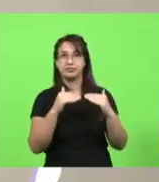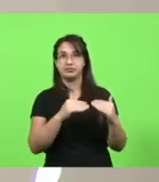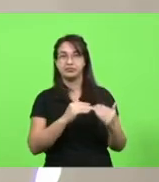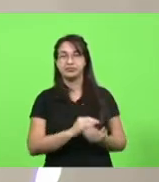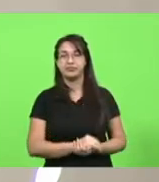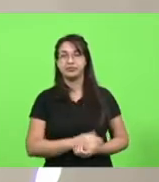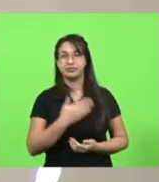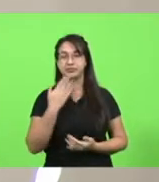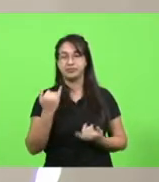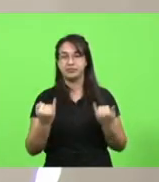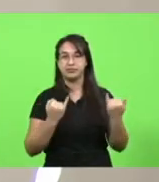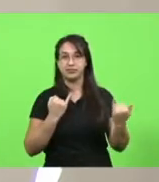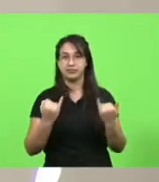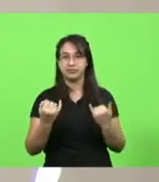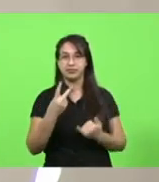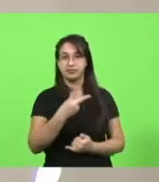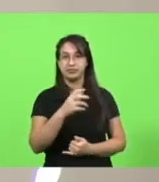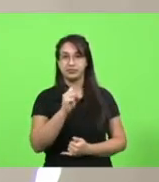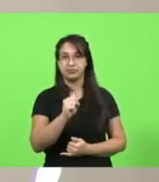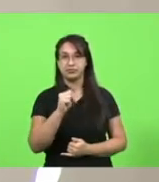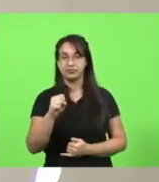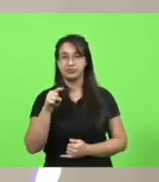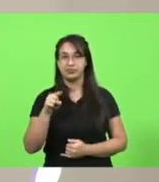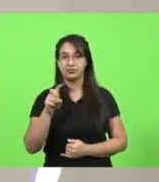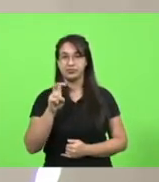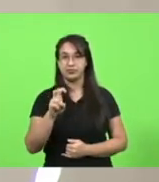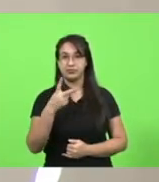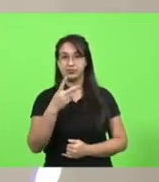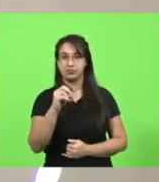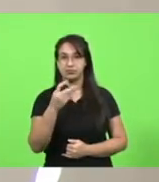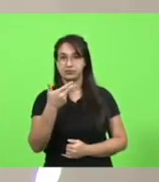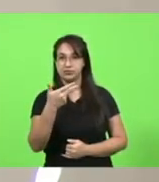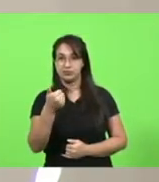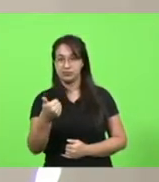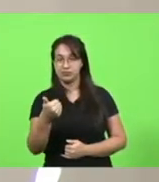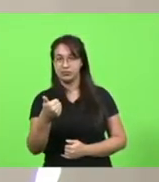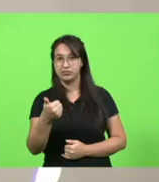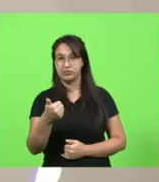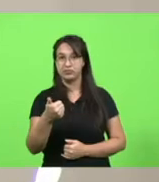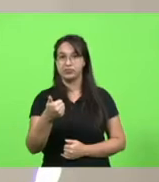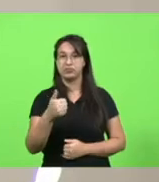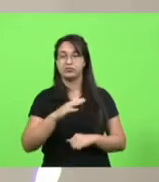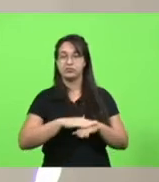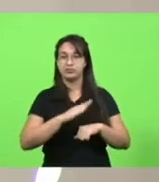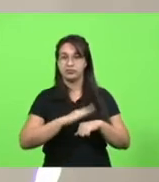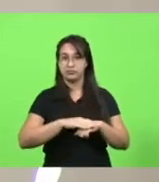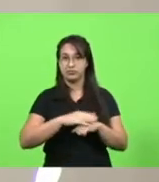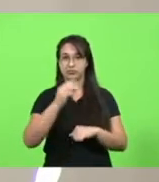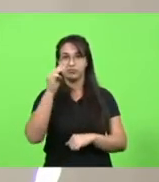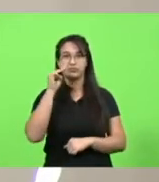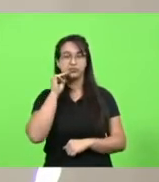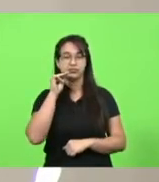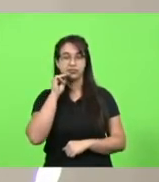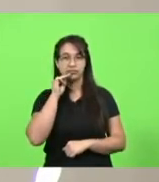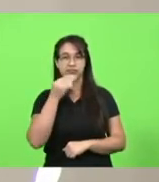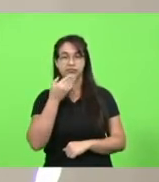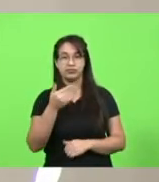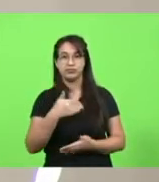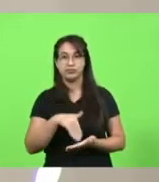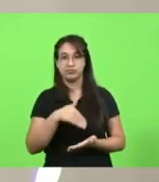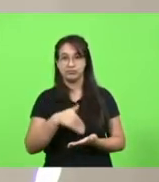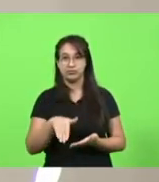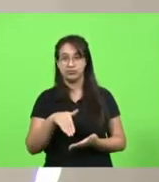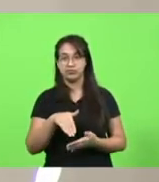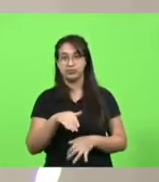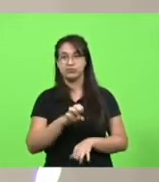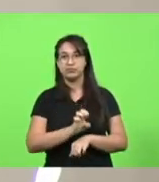Pedido de informação 288.5 de 2021, autor deputada Marlene Fengler, solicitando ao secretário de Estado da Educação informações